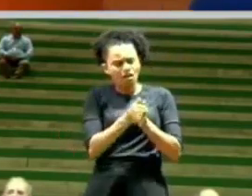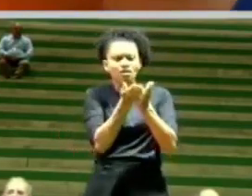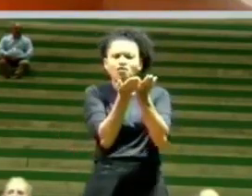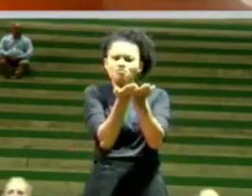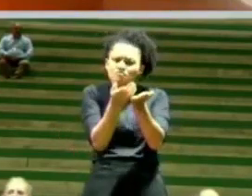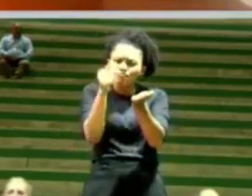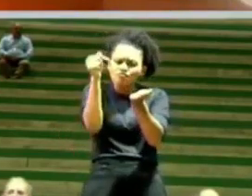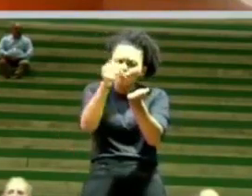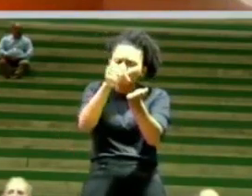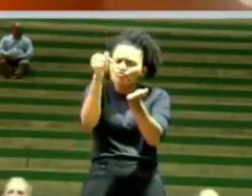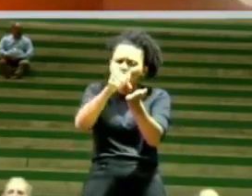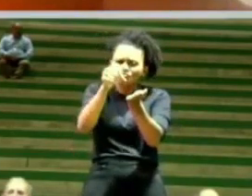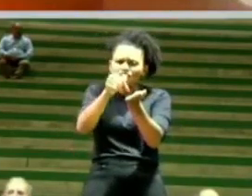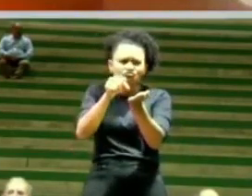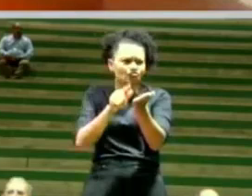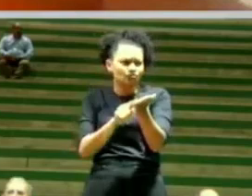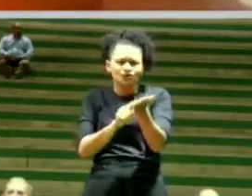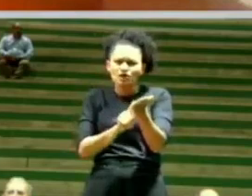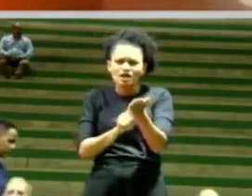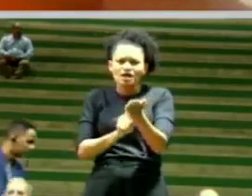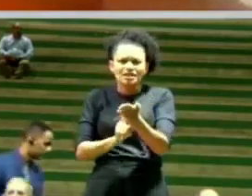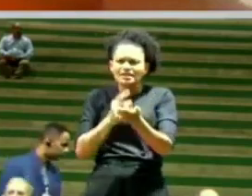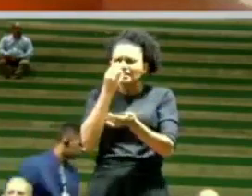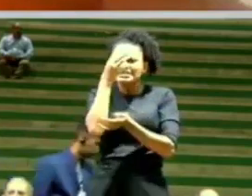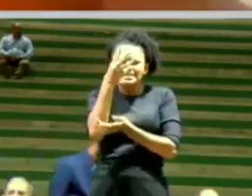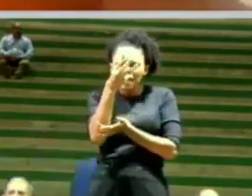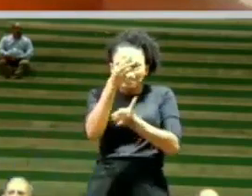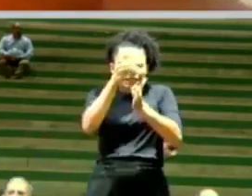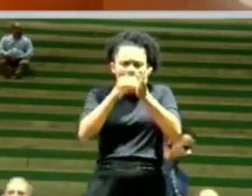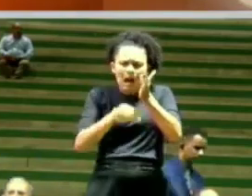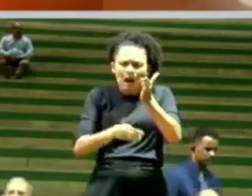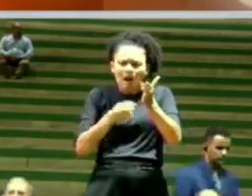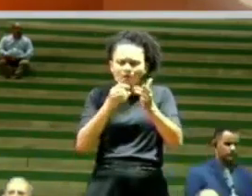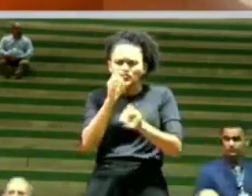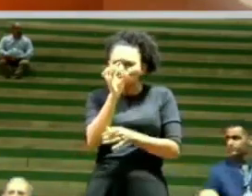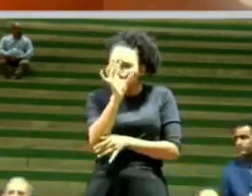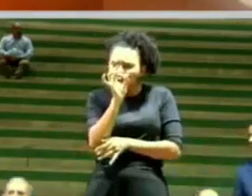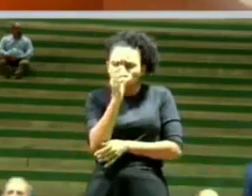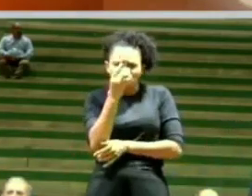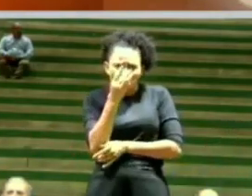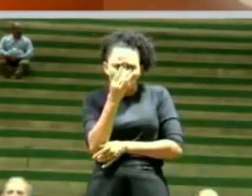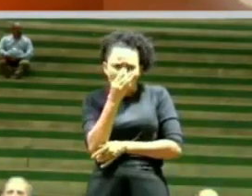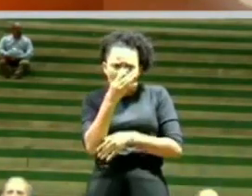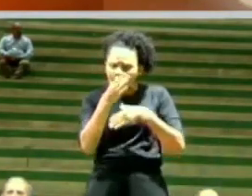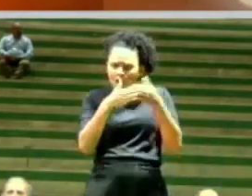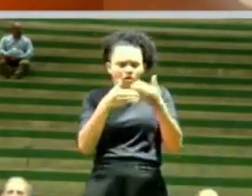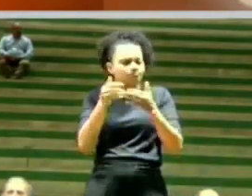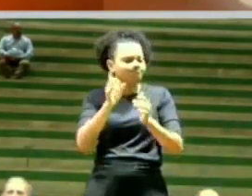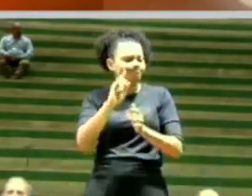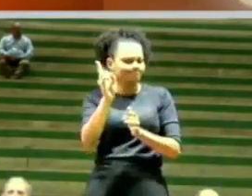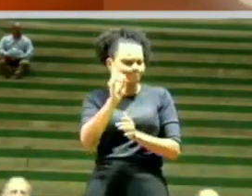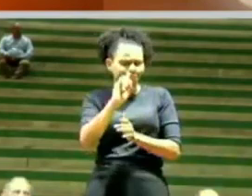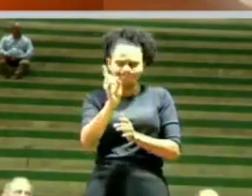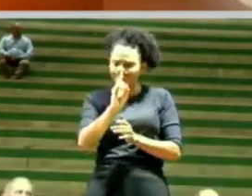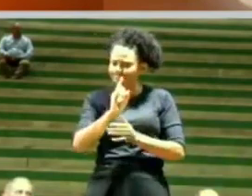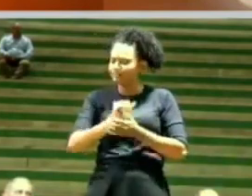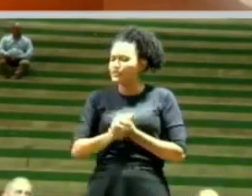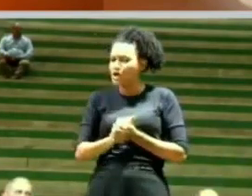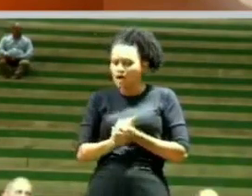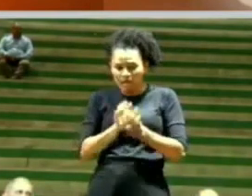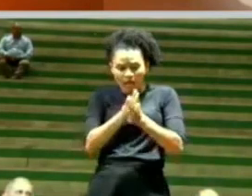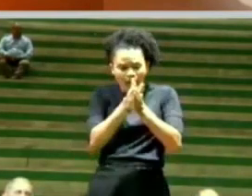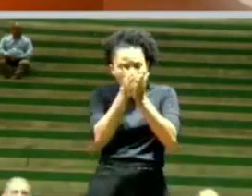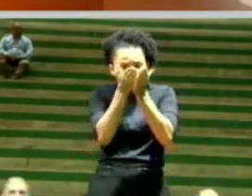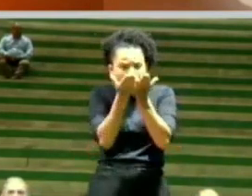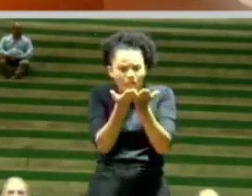Este livro, ele não tem 3 capítulos acidentalmente. Pelo contrário, este